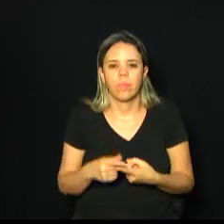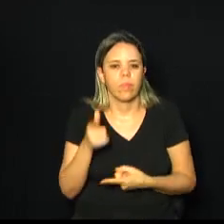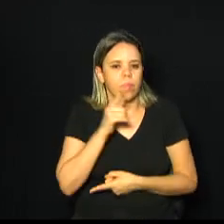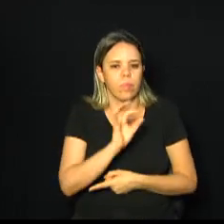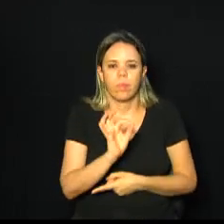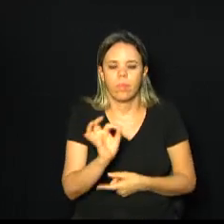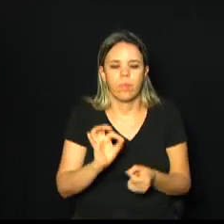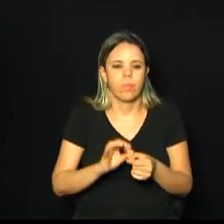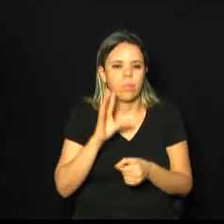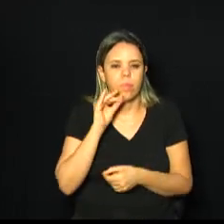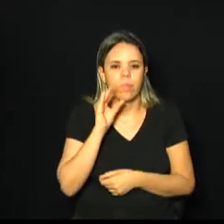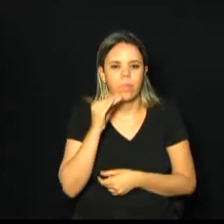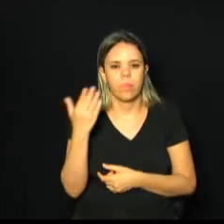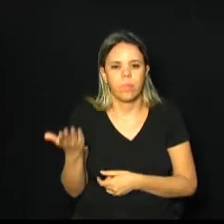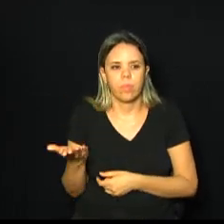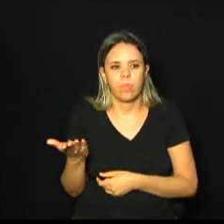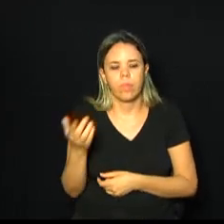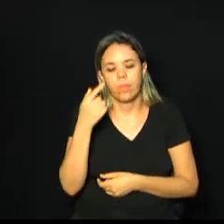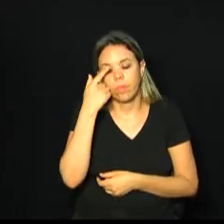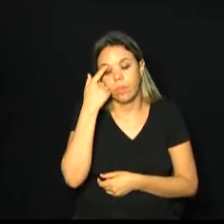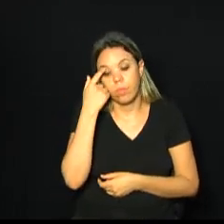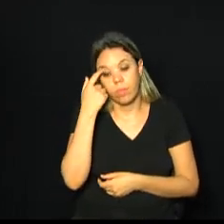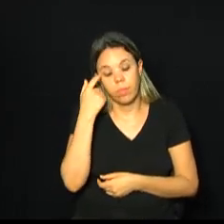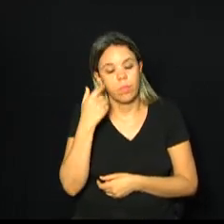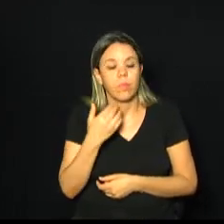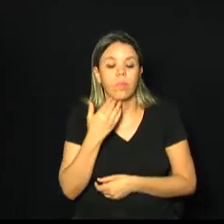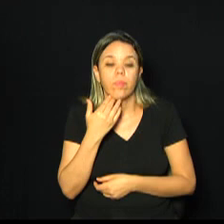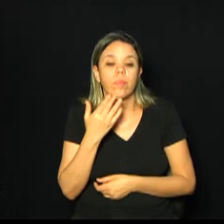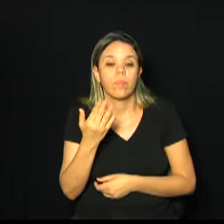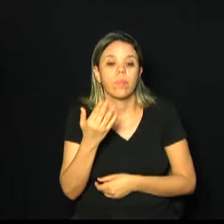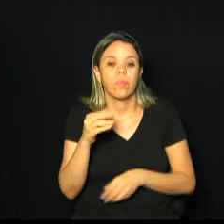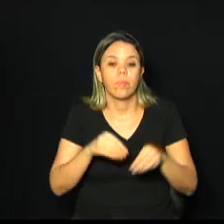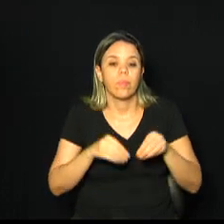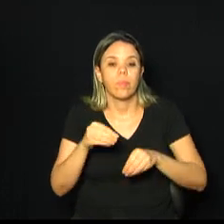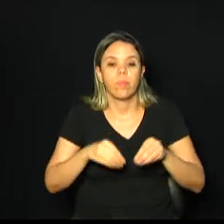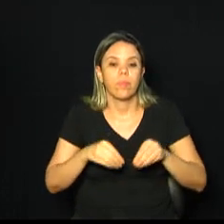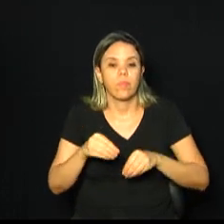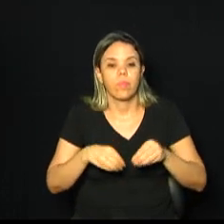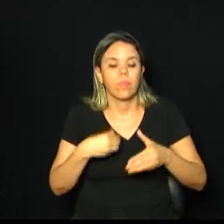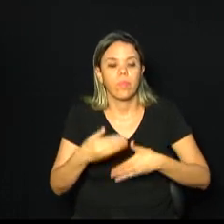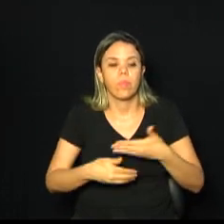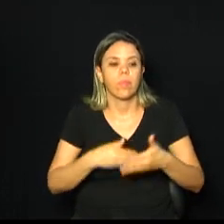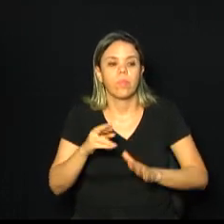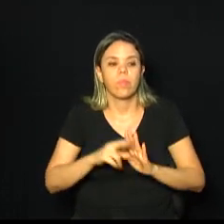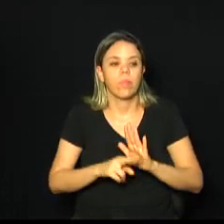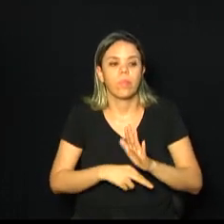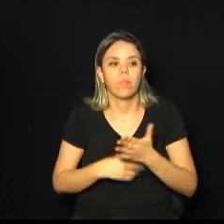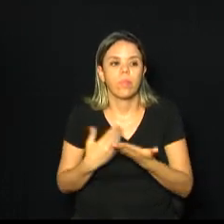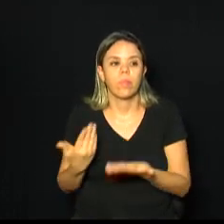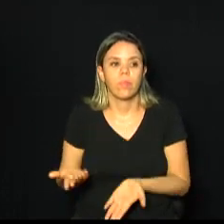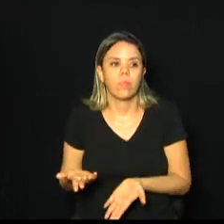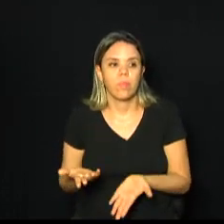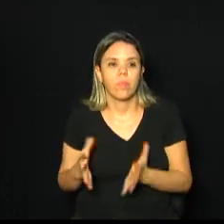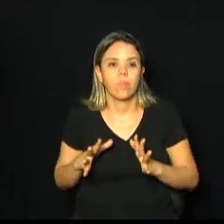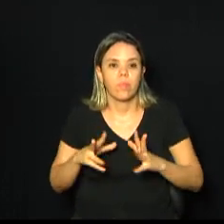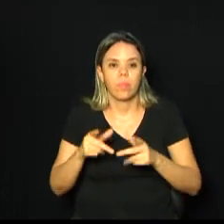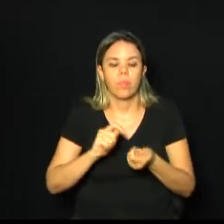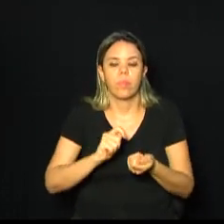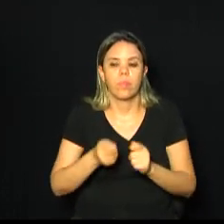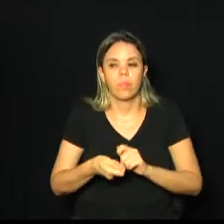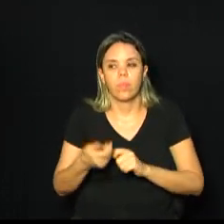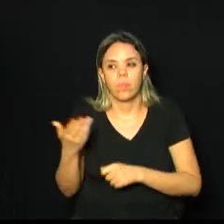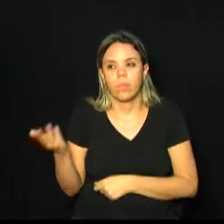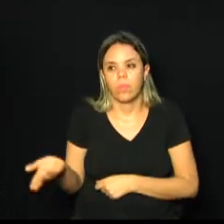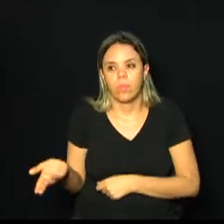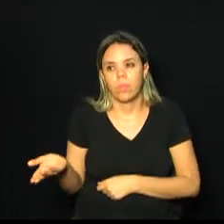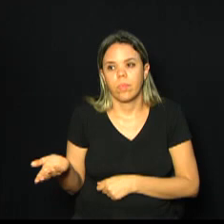com que seus funcionários entendam isso, não adianta você montar todo um procedimento, toda uma adequação,